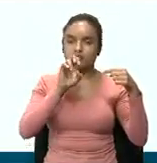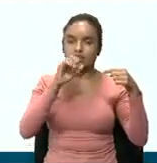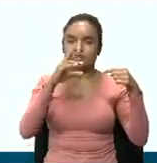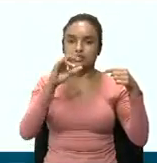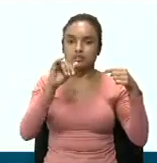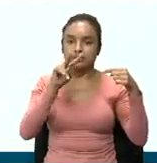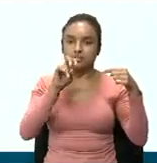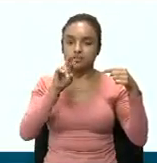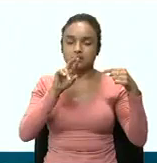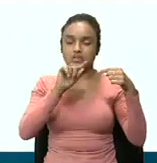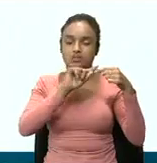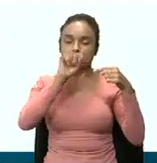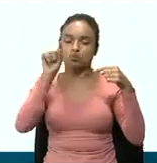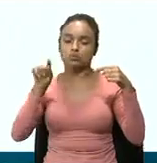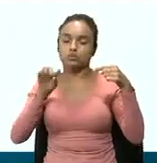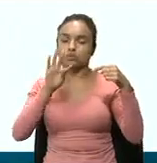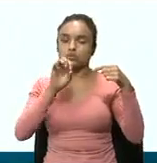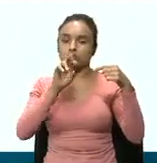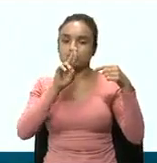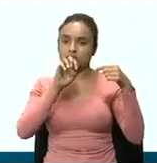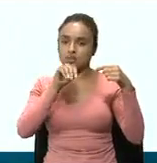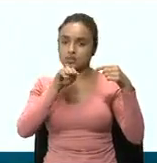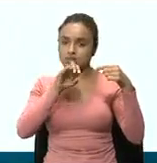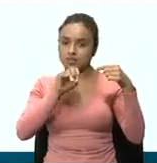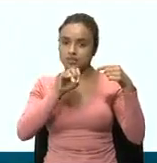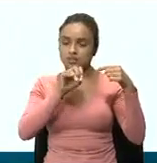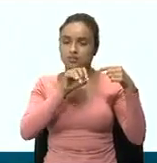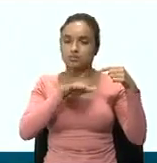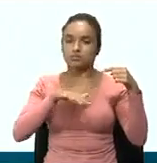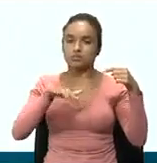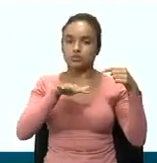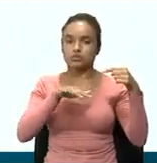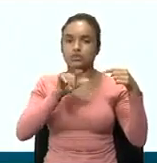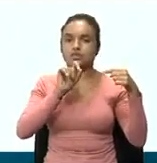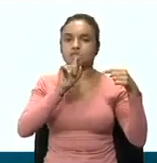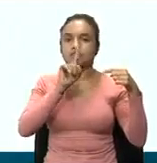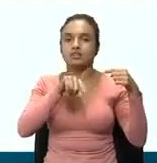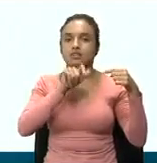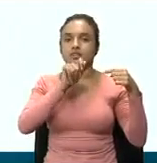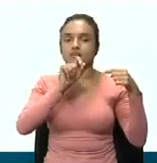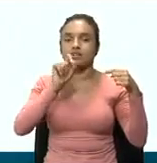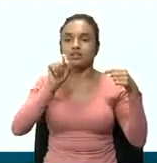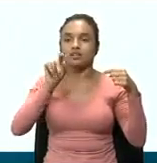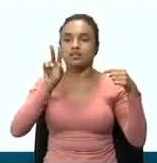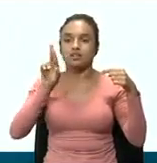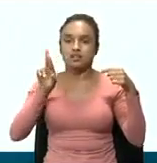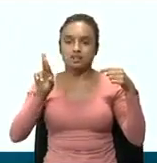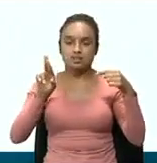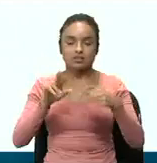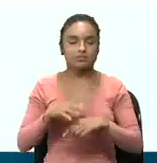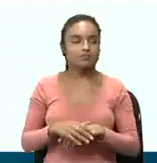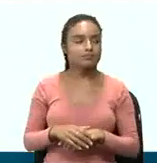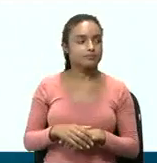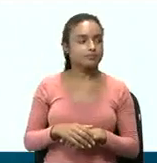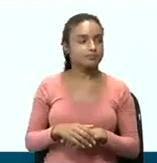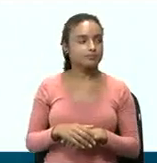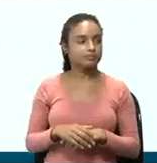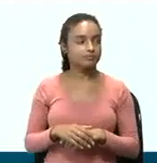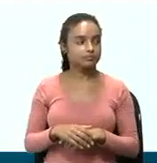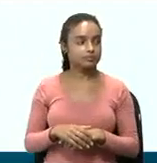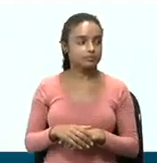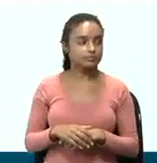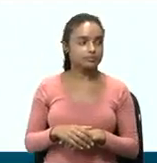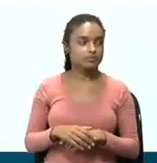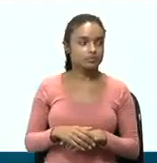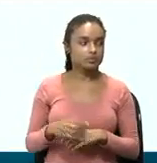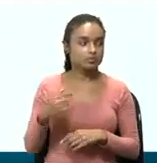a evidenciar quem é A e quem é R. É essa que vai ser a minha função aqui. Então como que eu vou pensar? Eu vou pensar